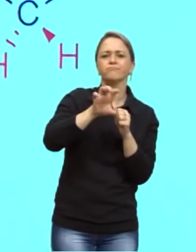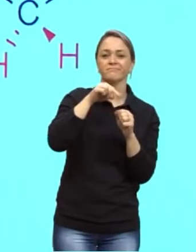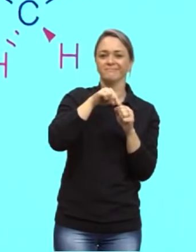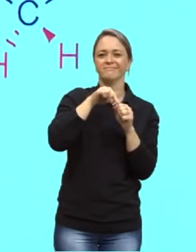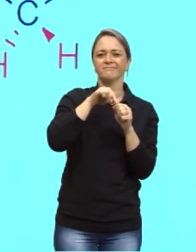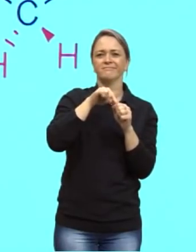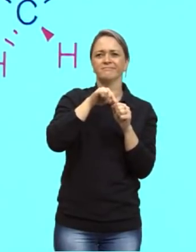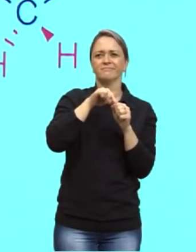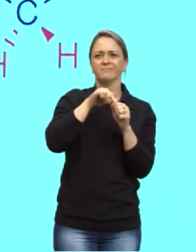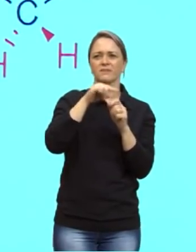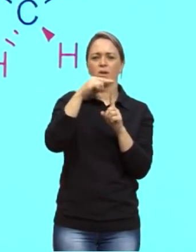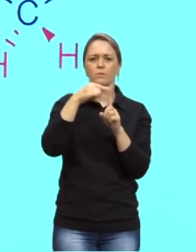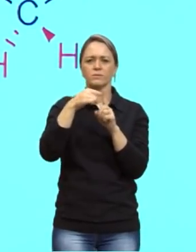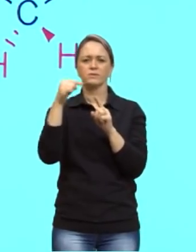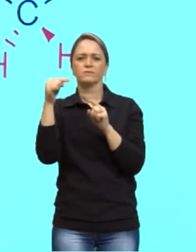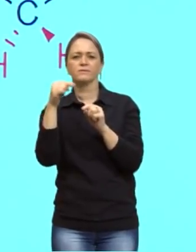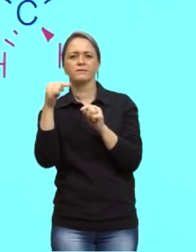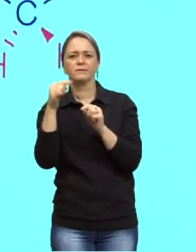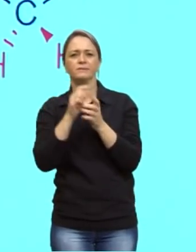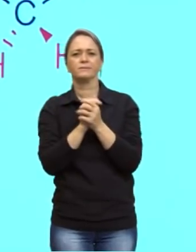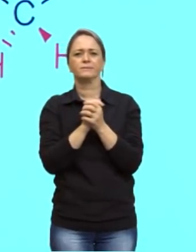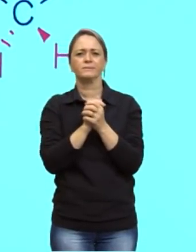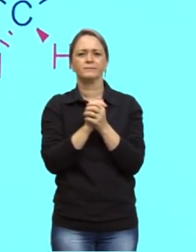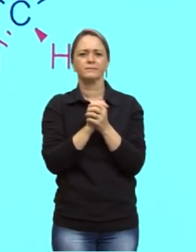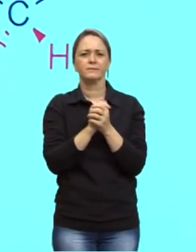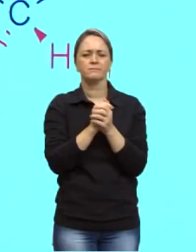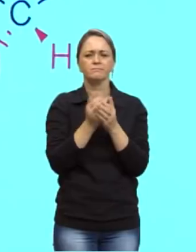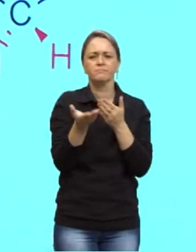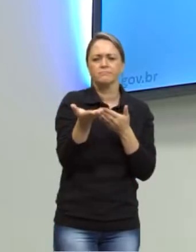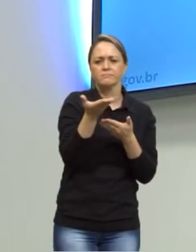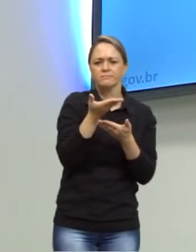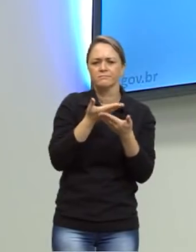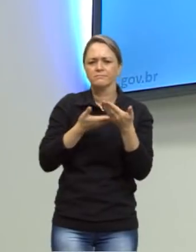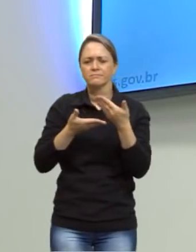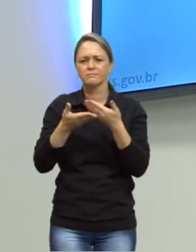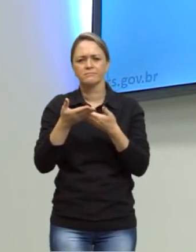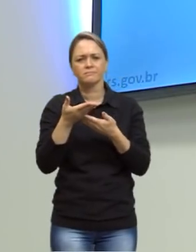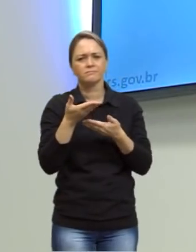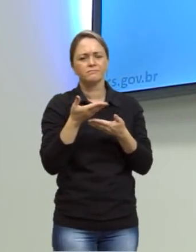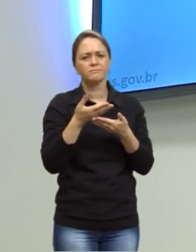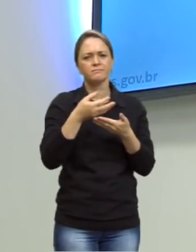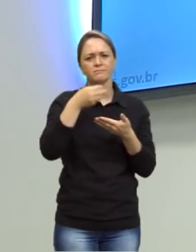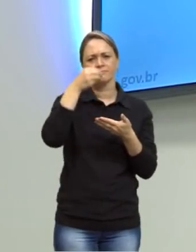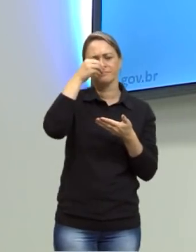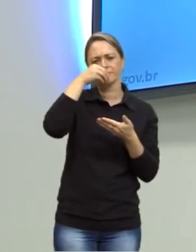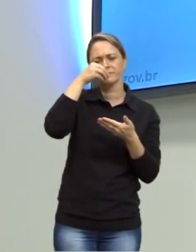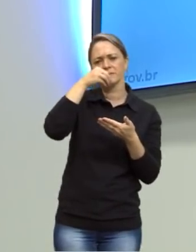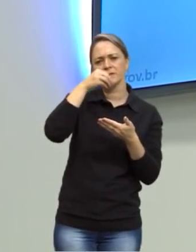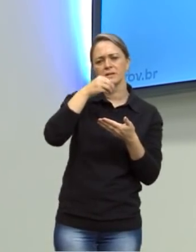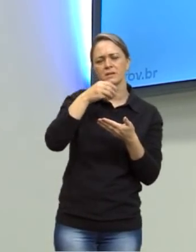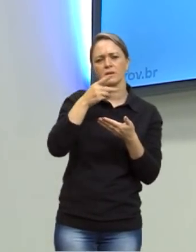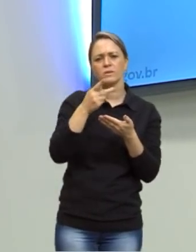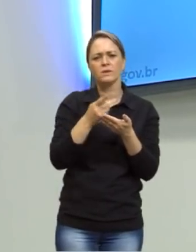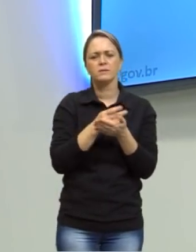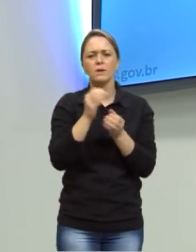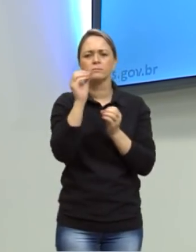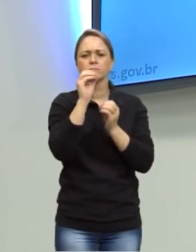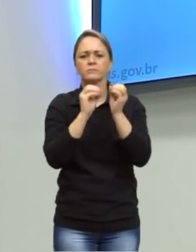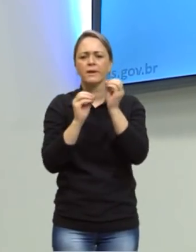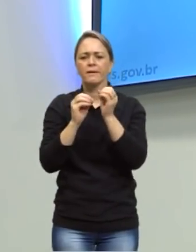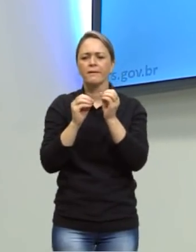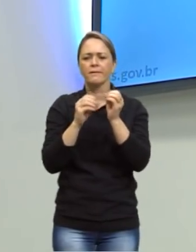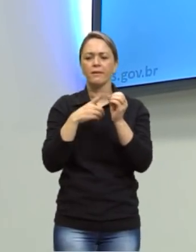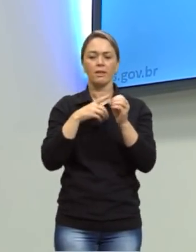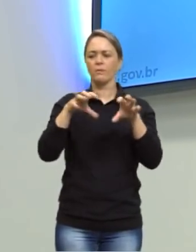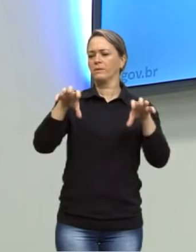o positivo eo negativo isso daqui a uma integração muito fraca e ela ocorre só em moléculas apolares